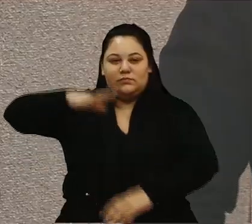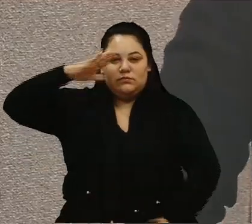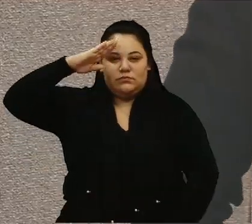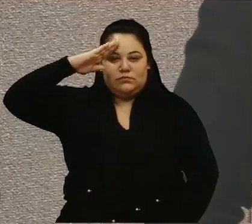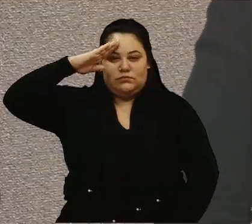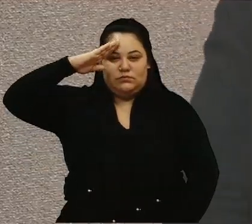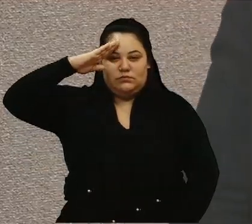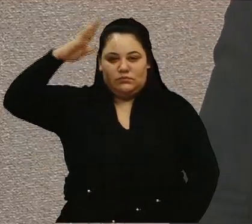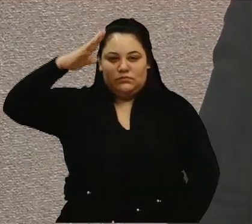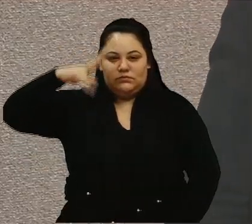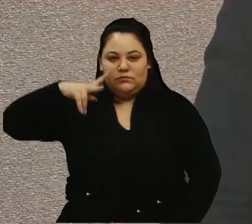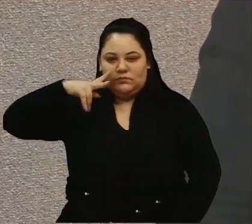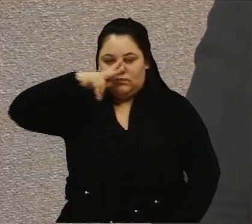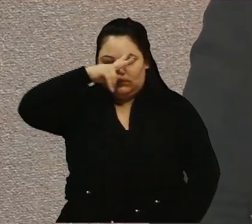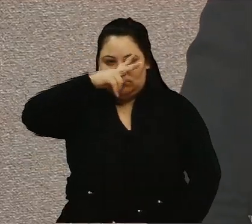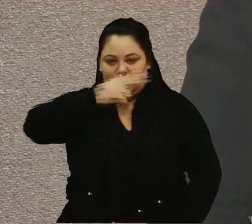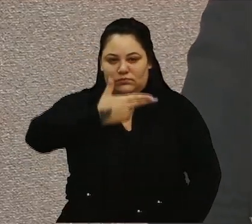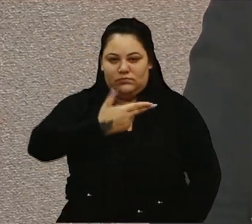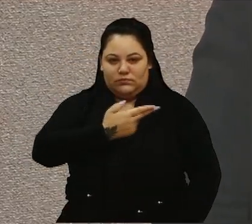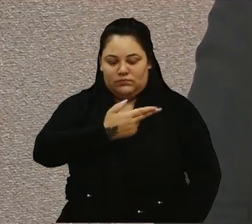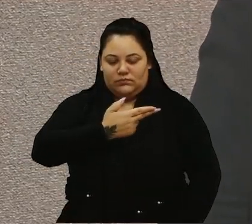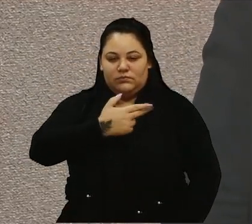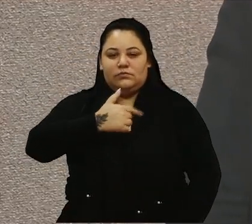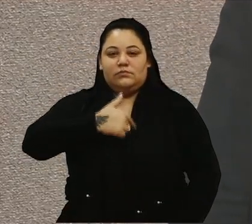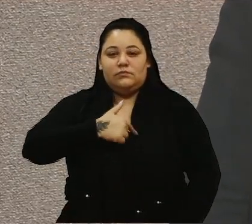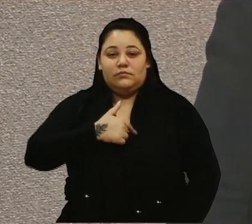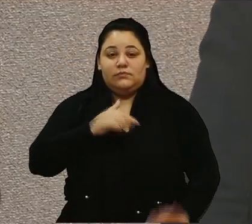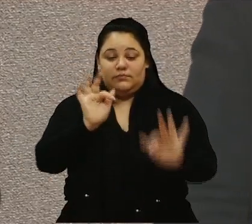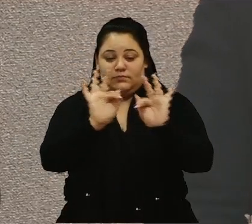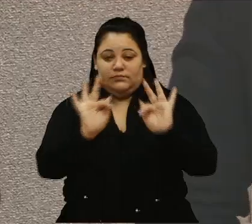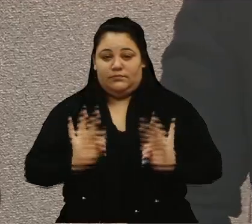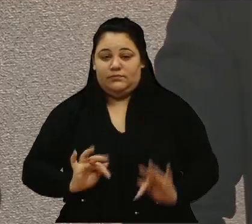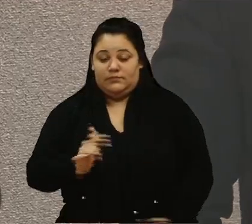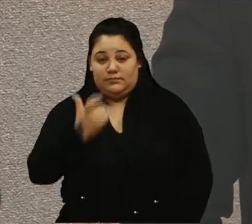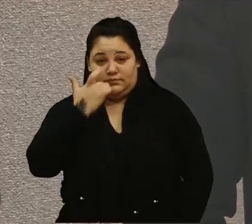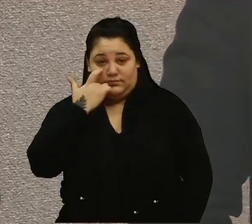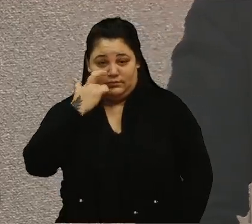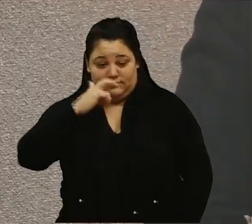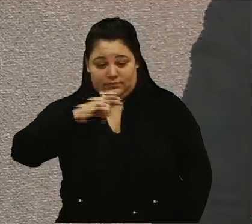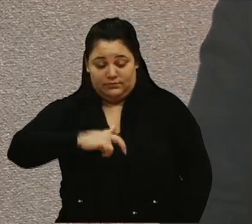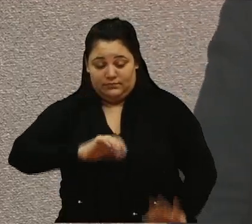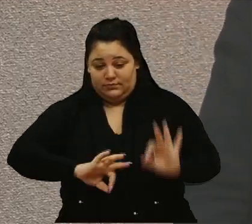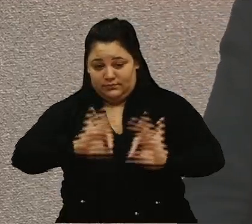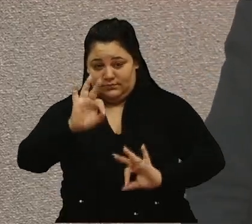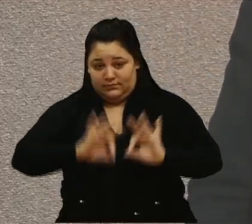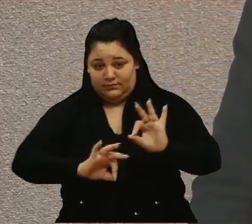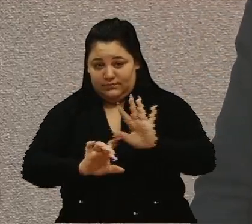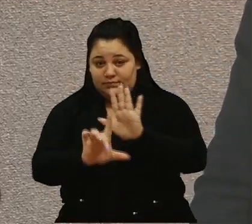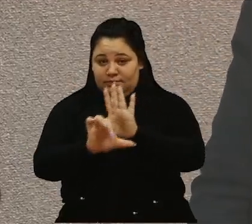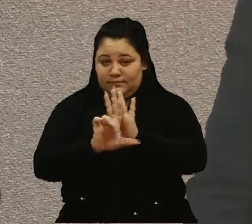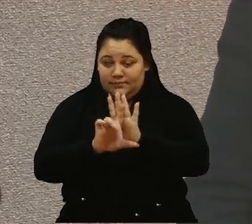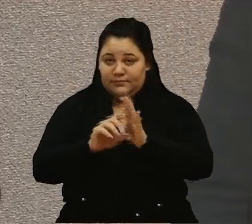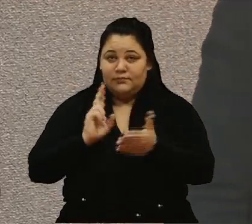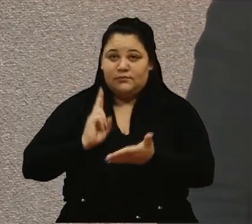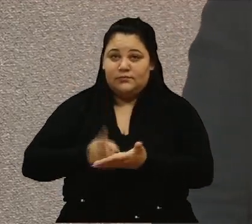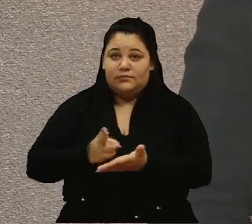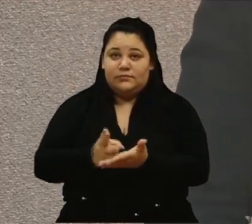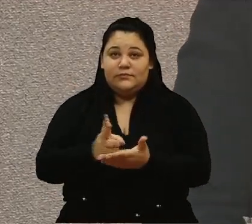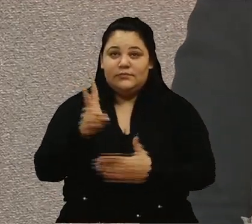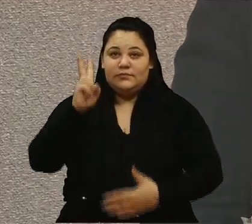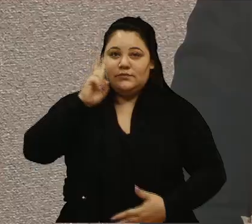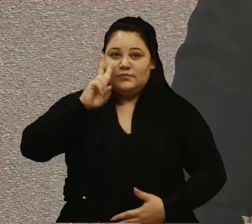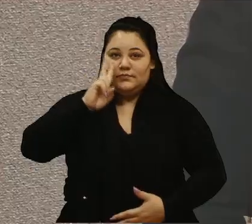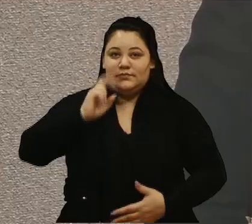fico muito feliz em ver este projeto de lei de permanência da história.